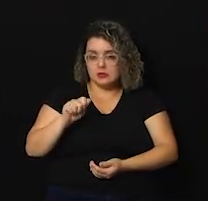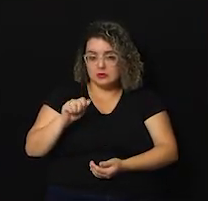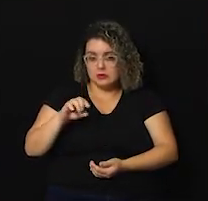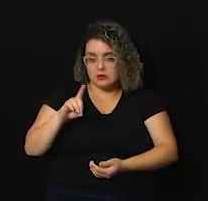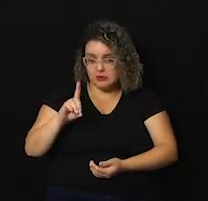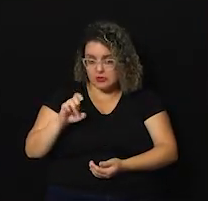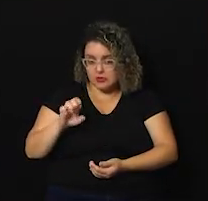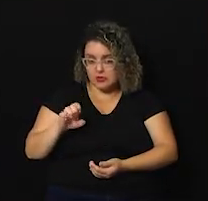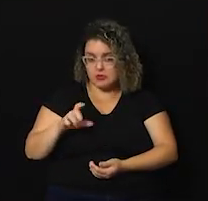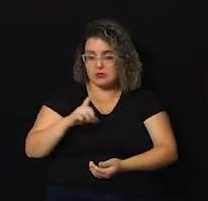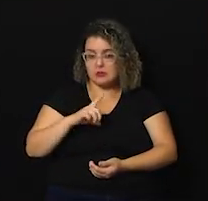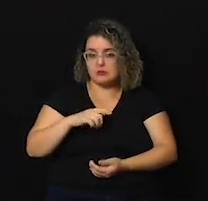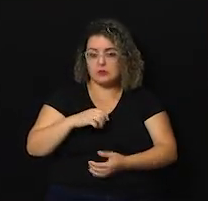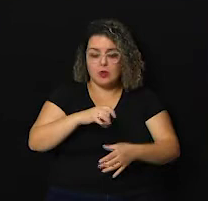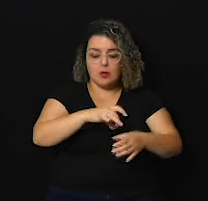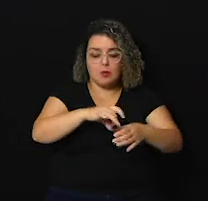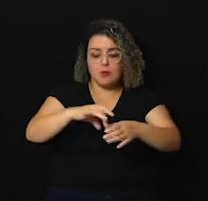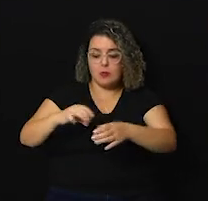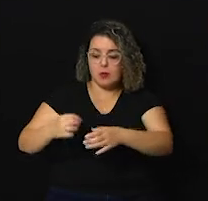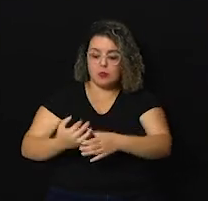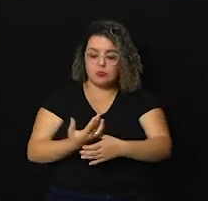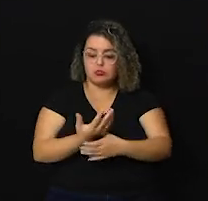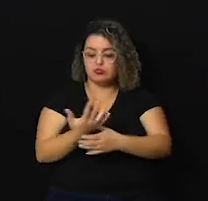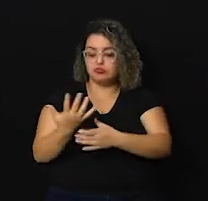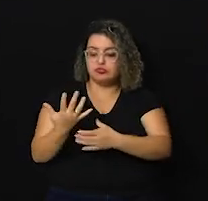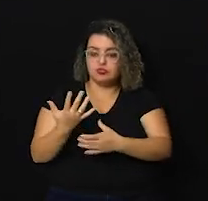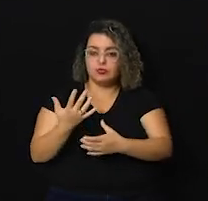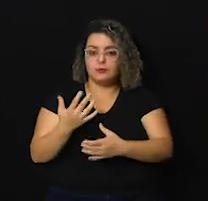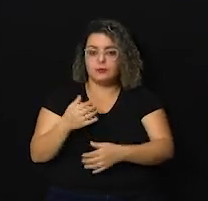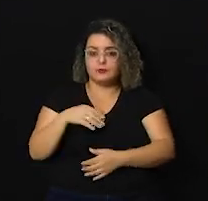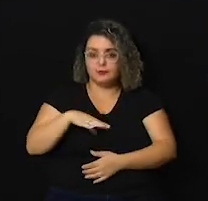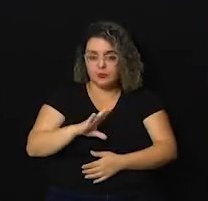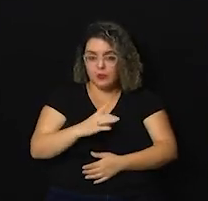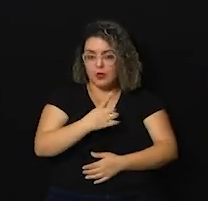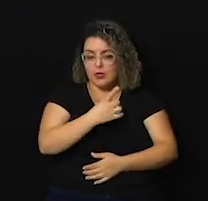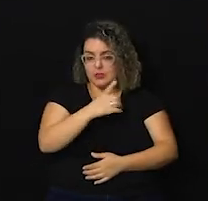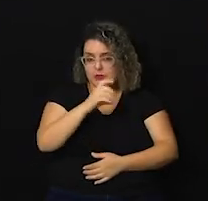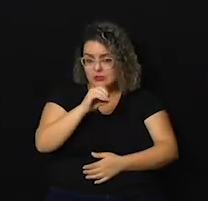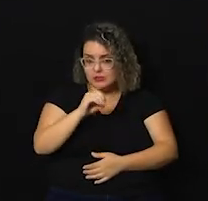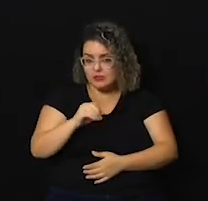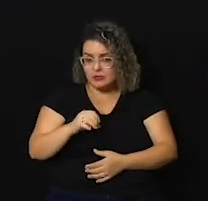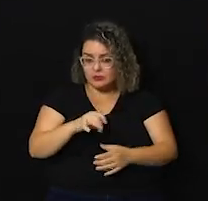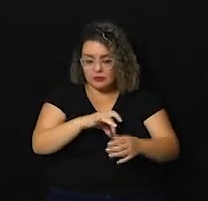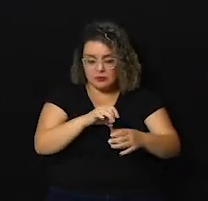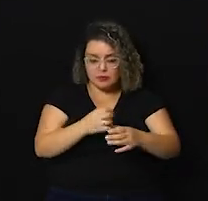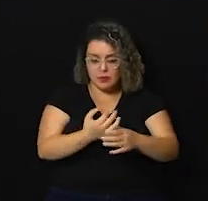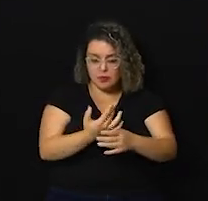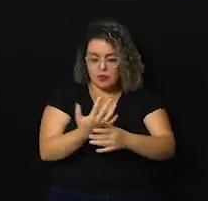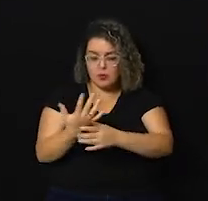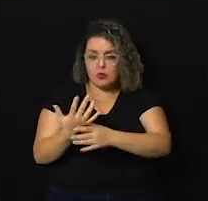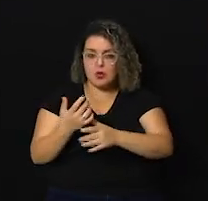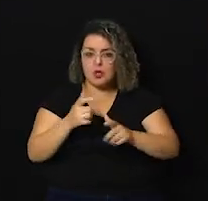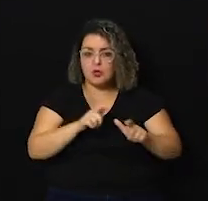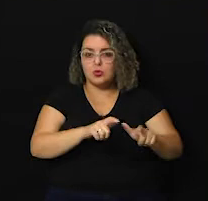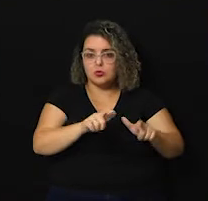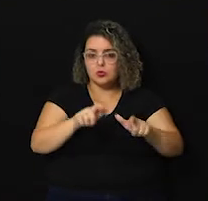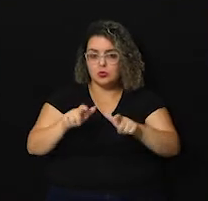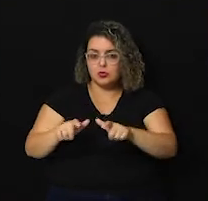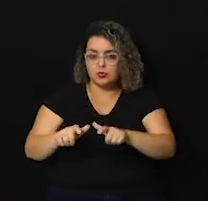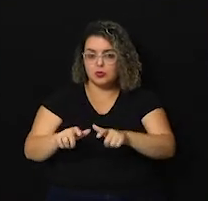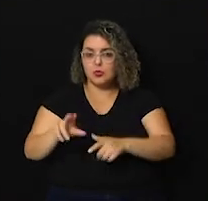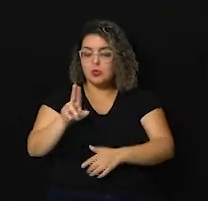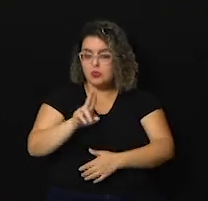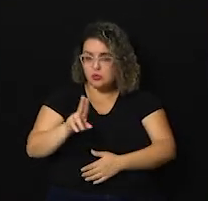país riquíssimo em termos de plantas. Tem mais de 100 plantas que são plantadas em regiões onde se